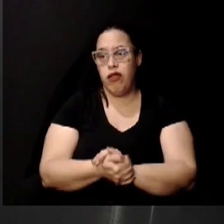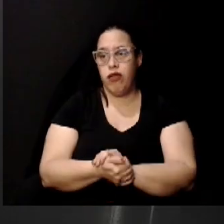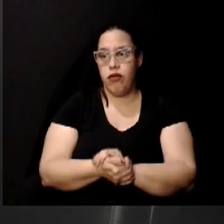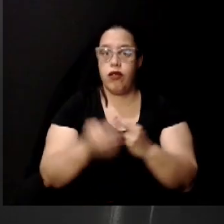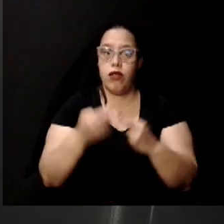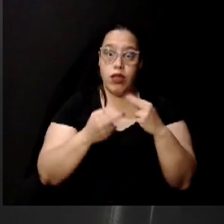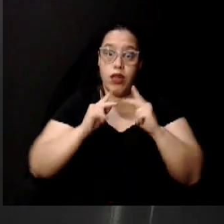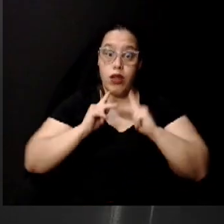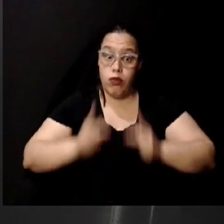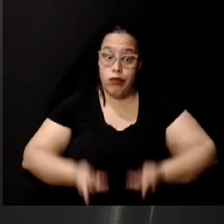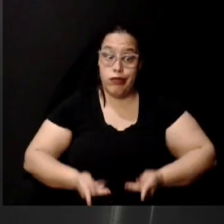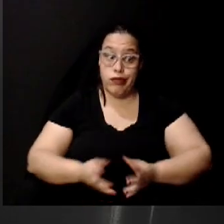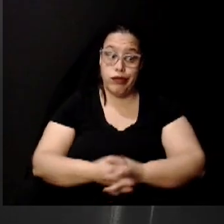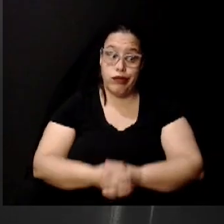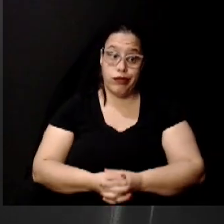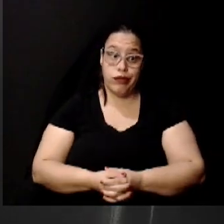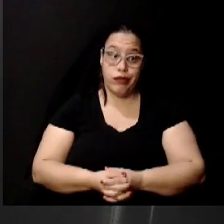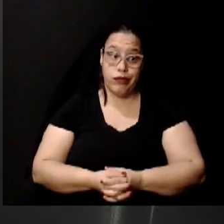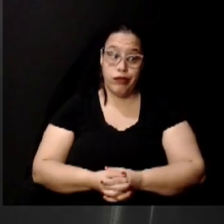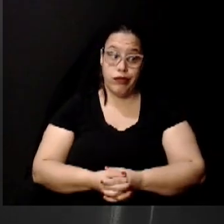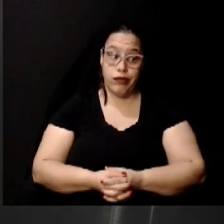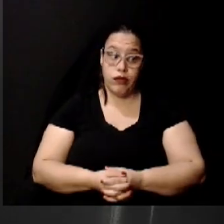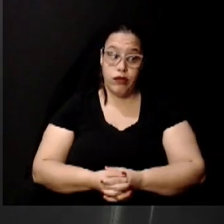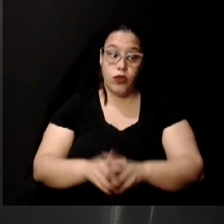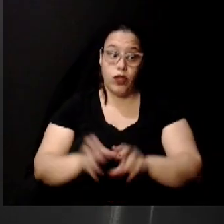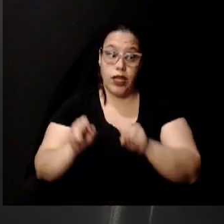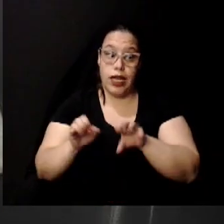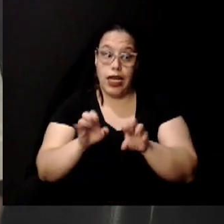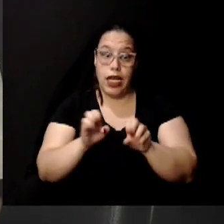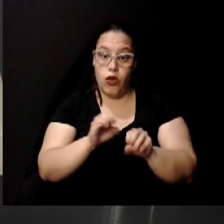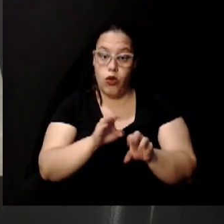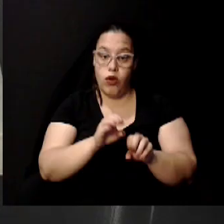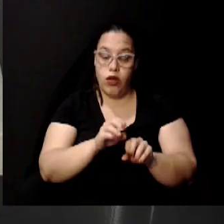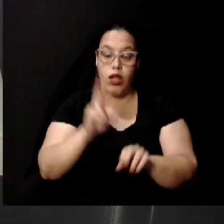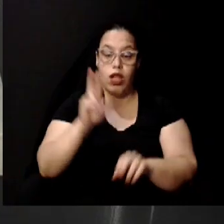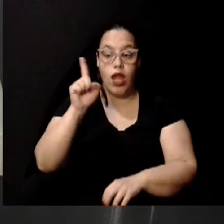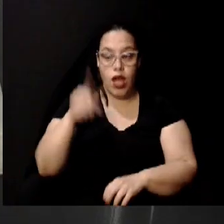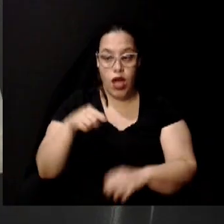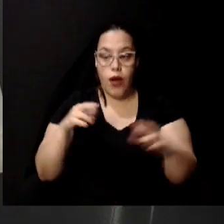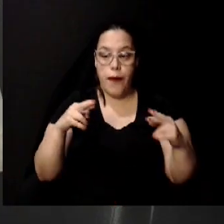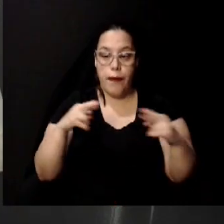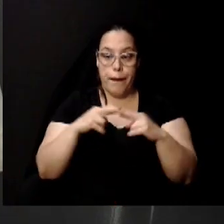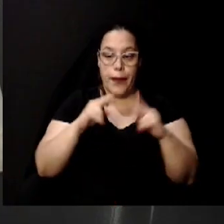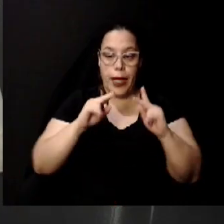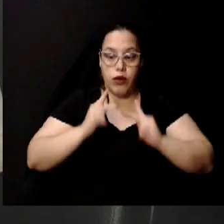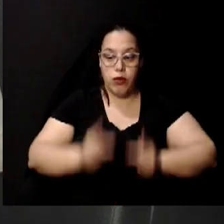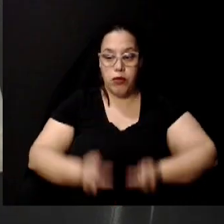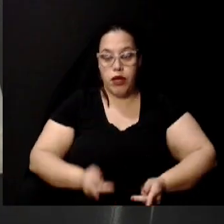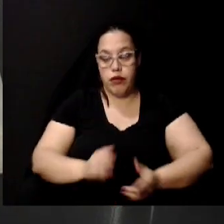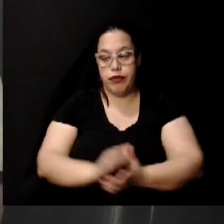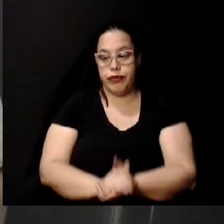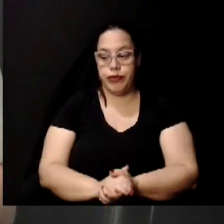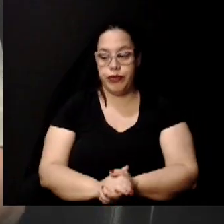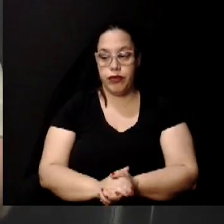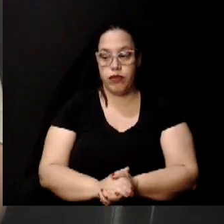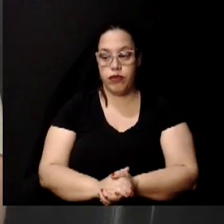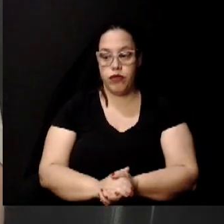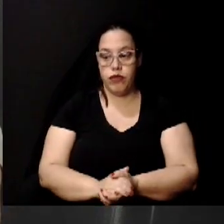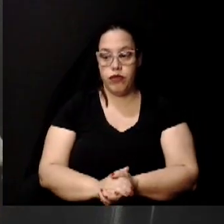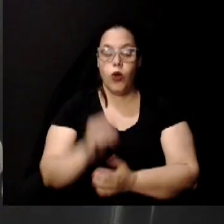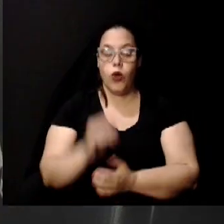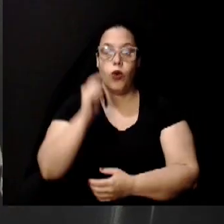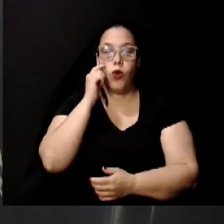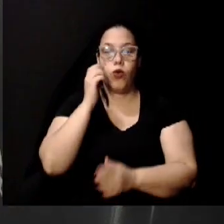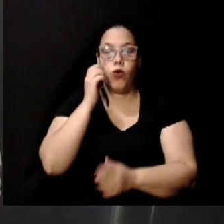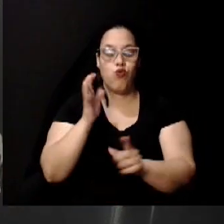é estar se educando. É uma relação humana. E aí eu vejo assim que esse ataque sistemático